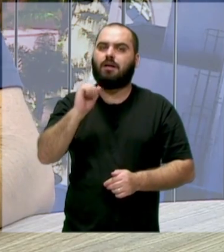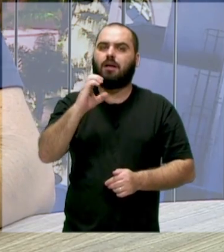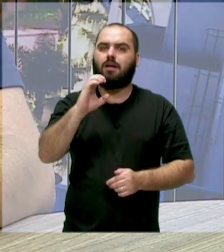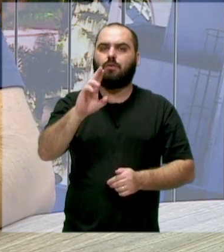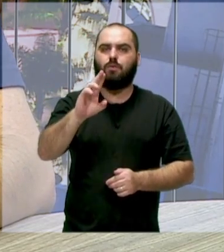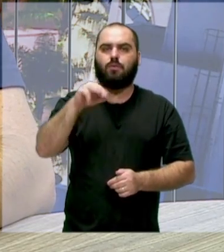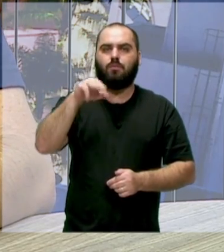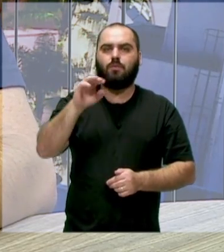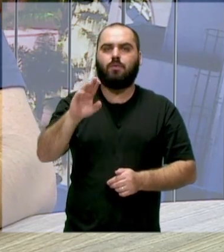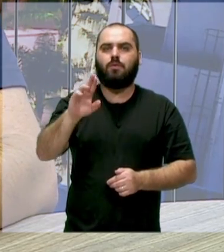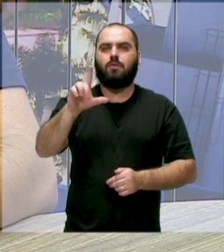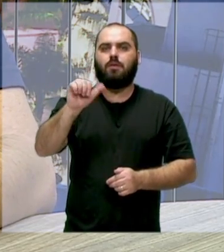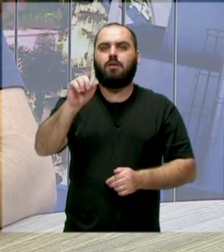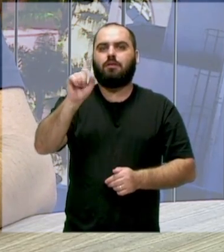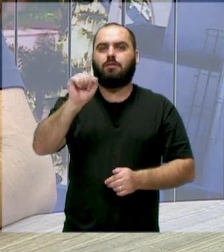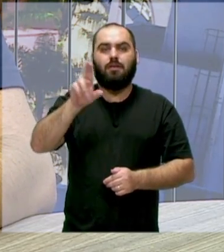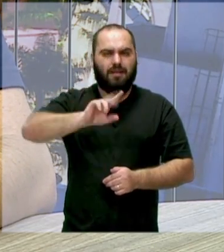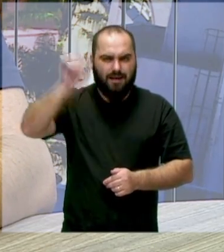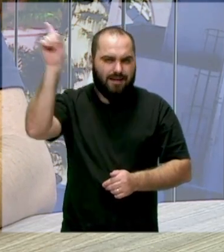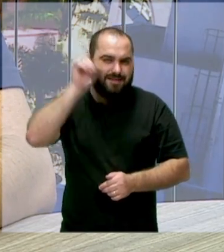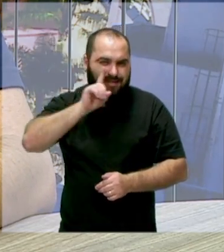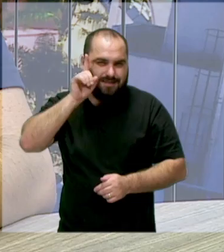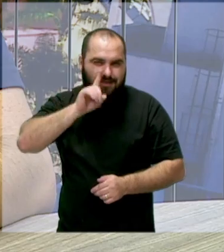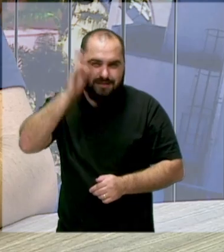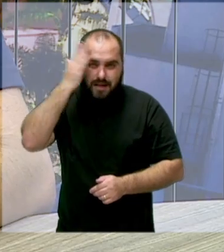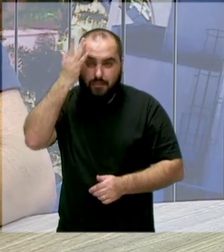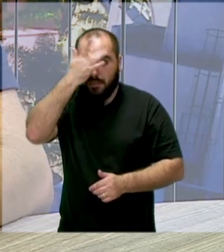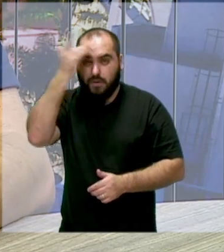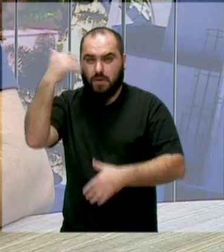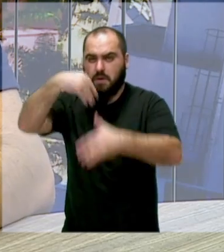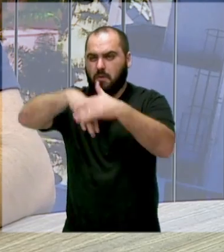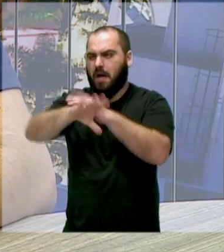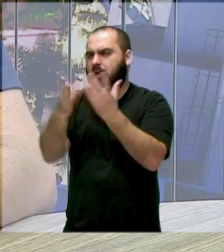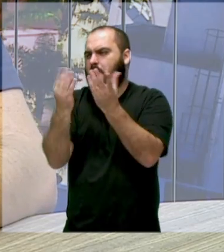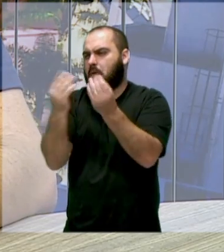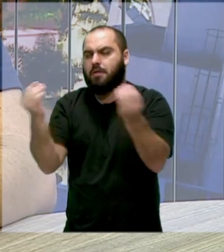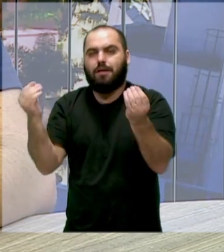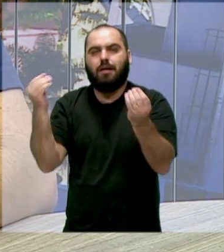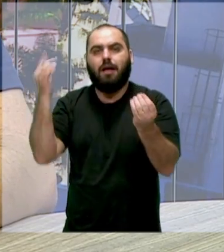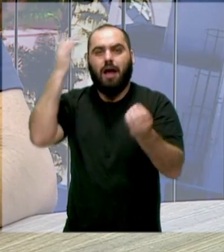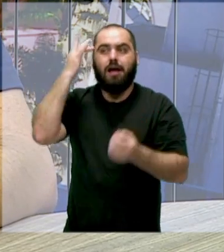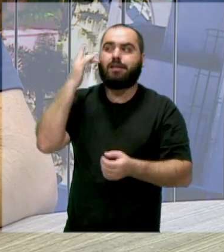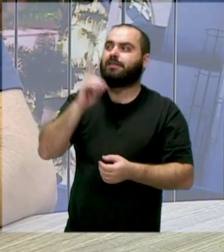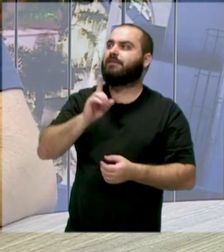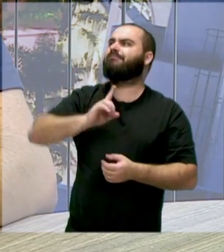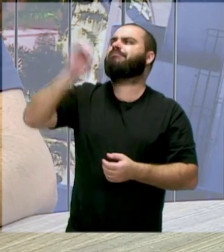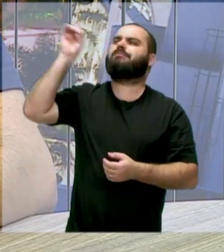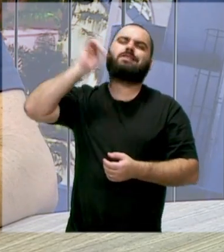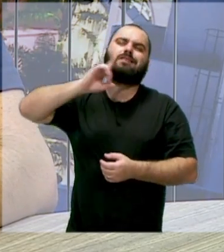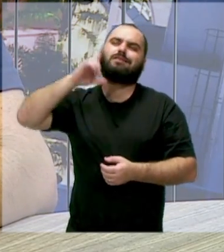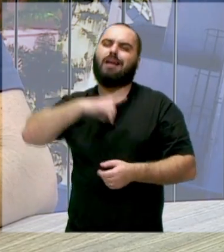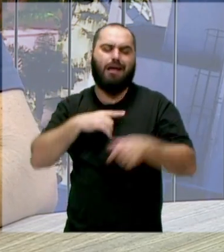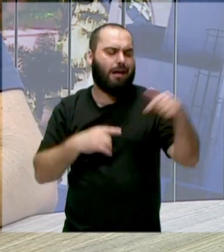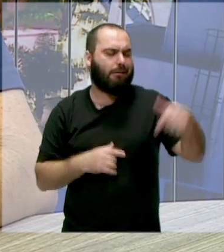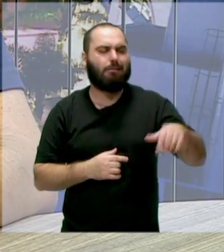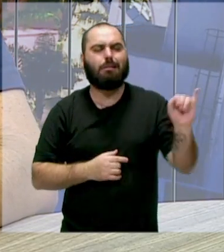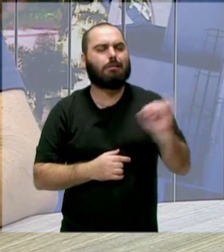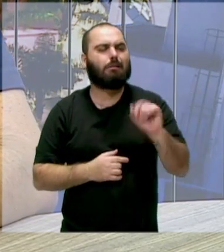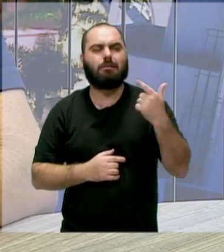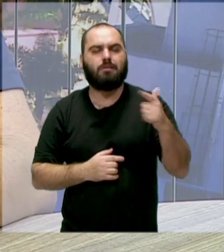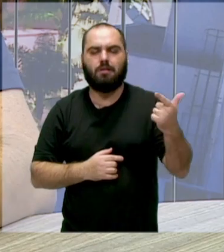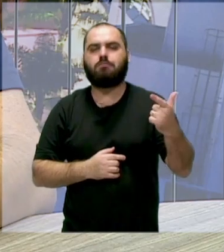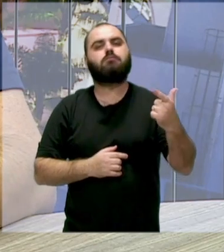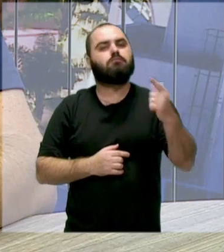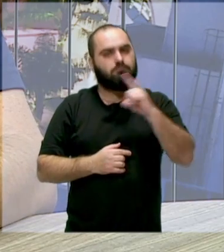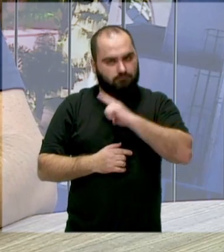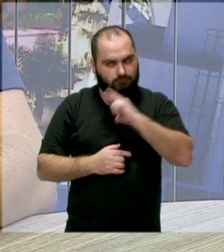compulsivos num canal lá dos Estados Unidos, e não acredito que isso tem aqui. Tem e tem muito.